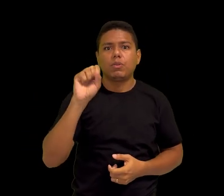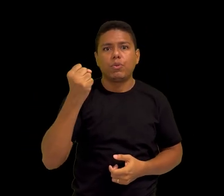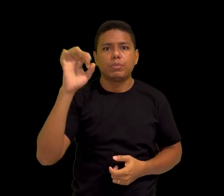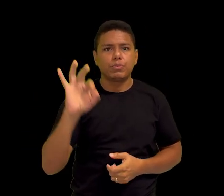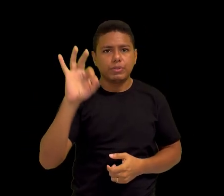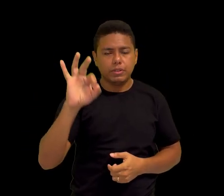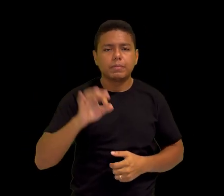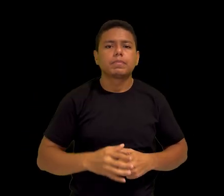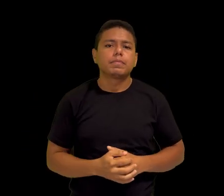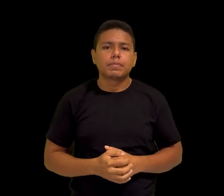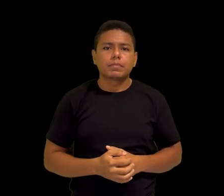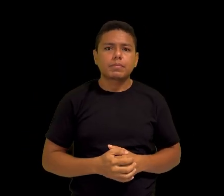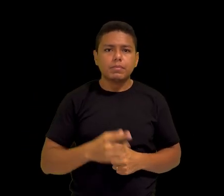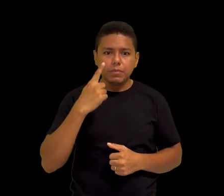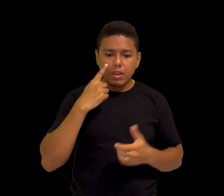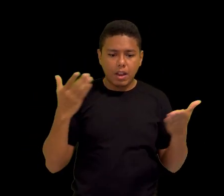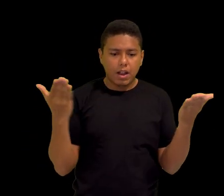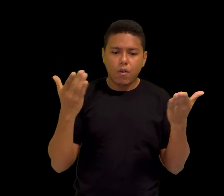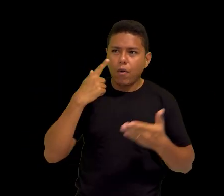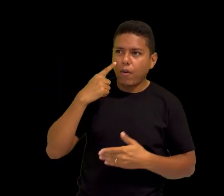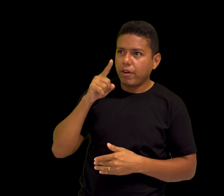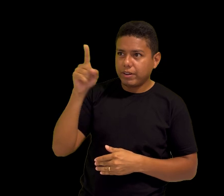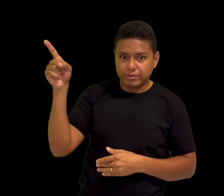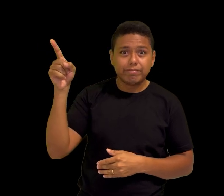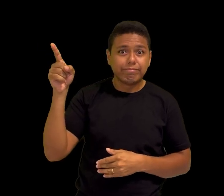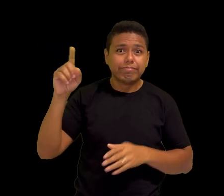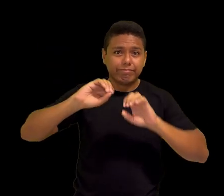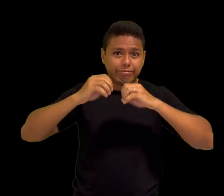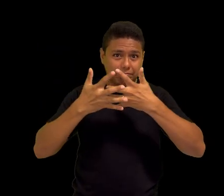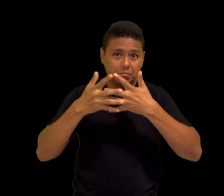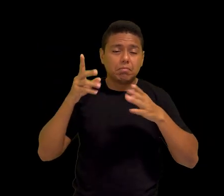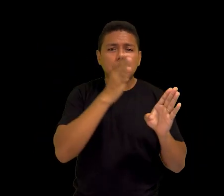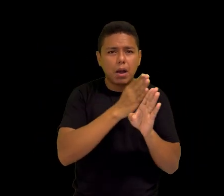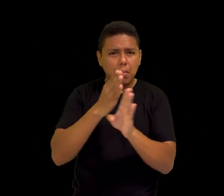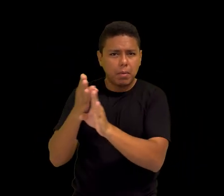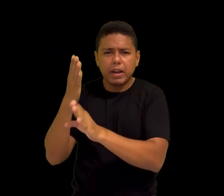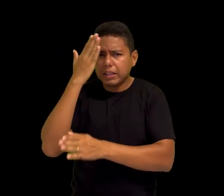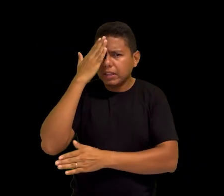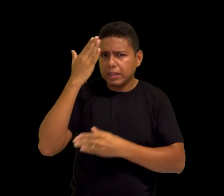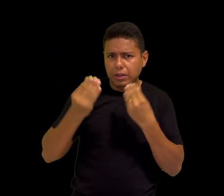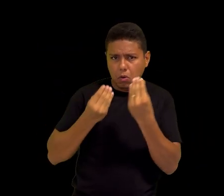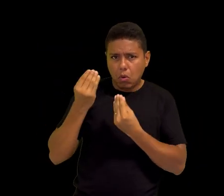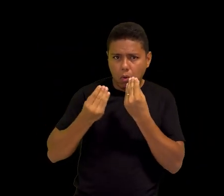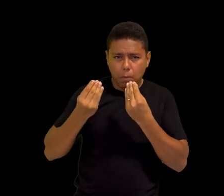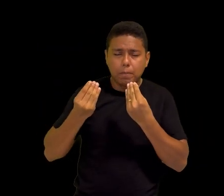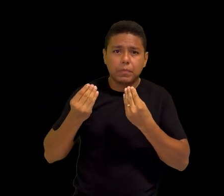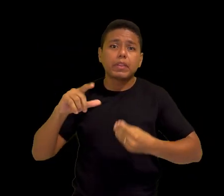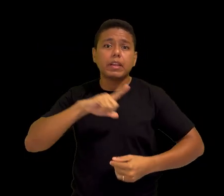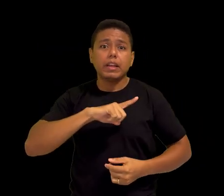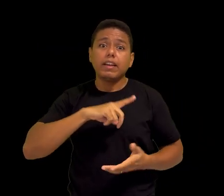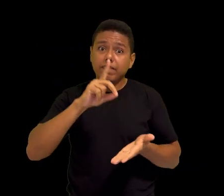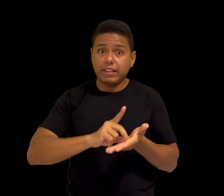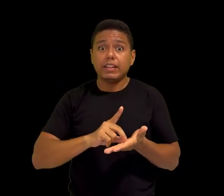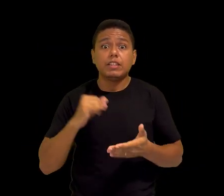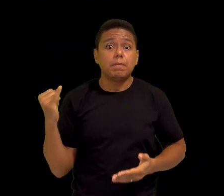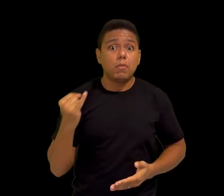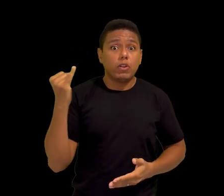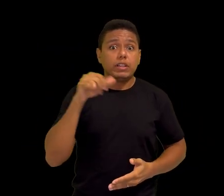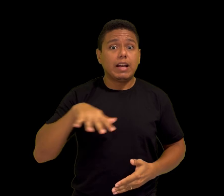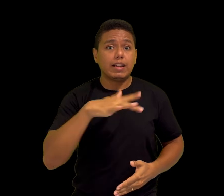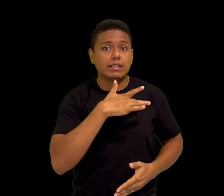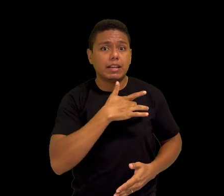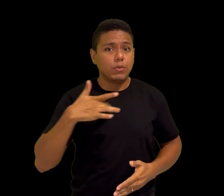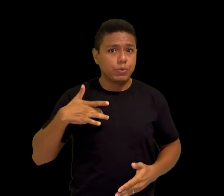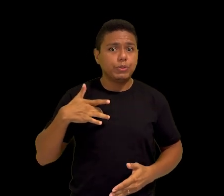13,8%. Aqui a gente consegue ter uma noção, para interpretar os nossos resultados, né, de qual é a relevância em saúde